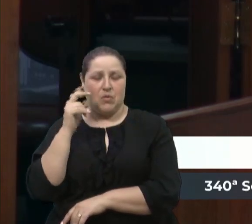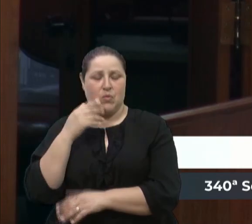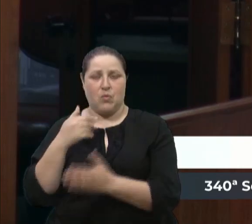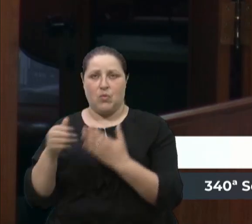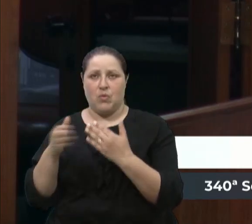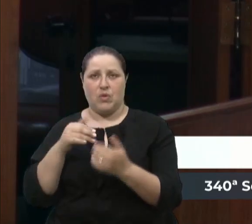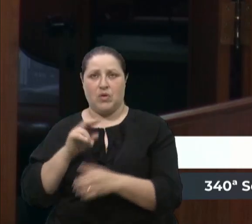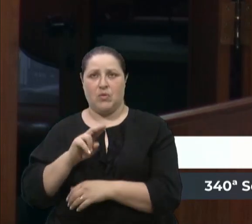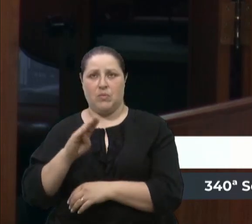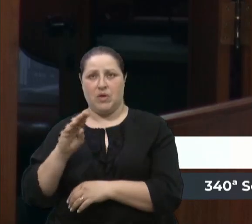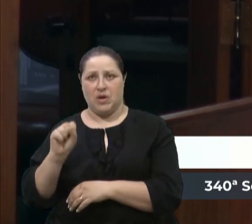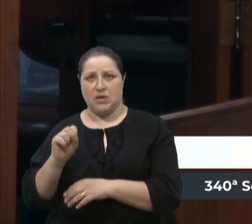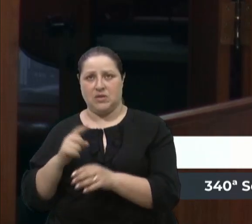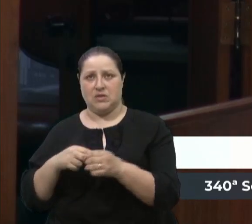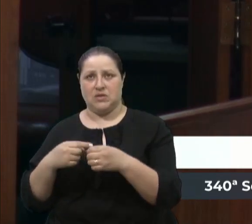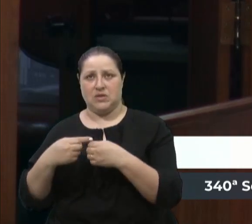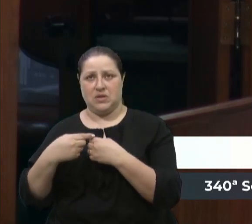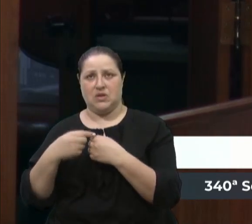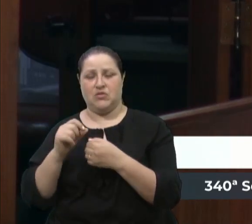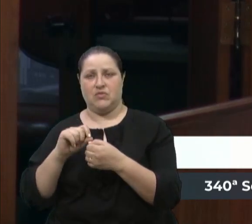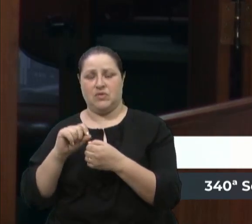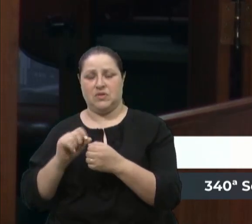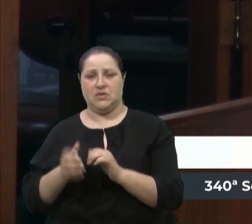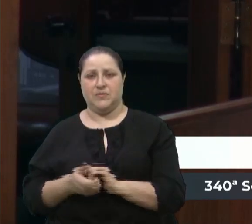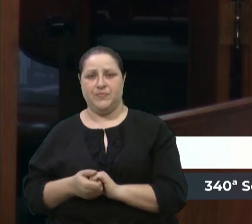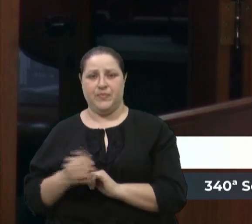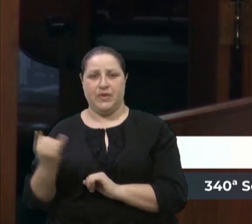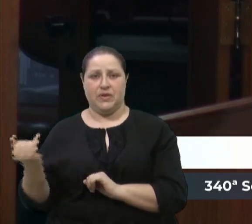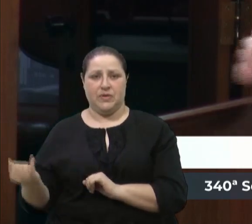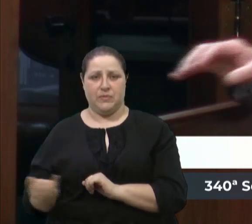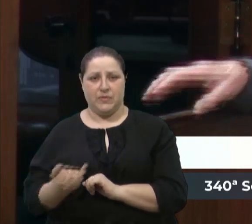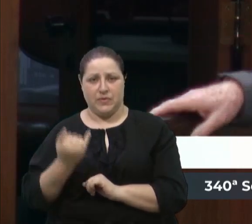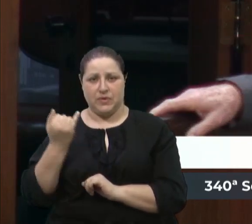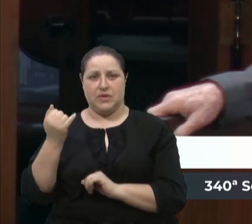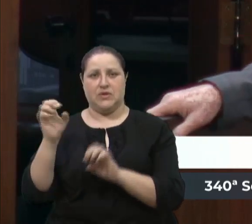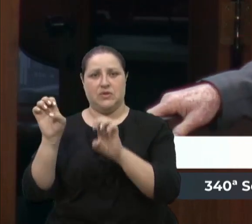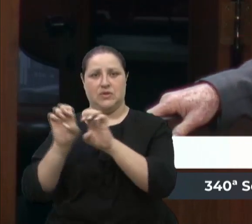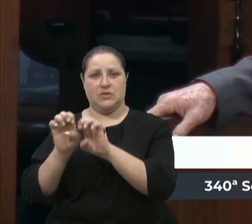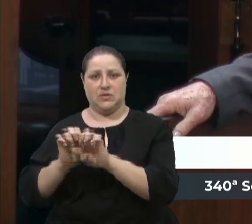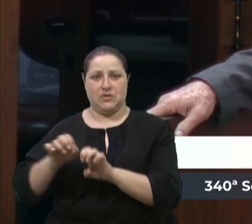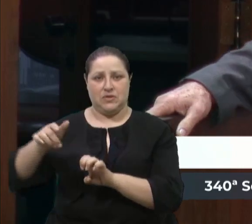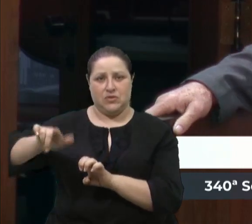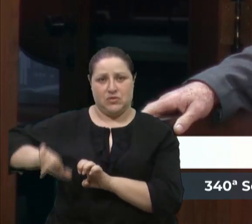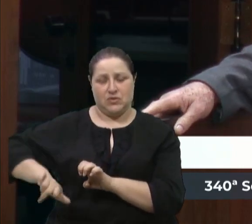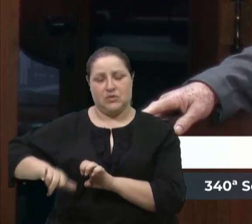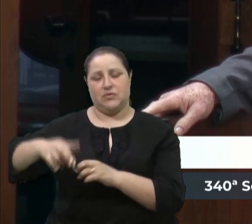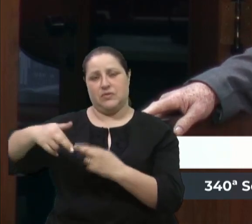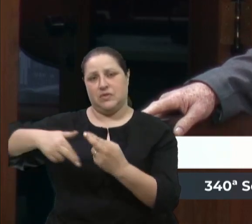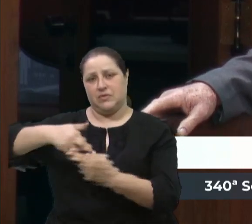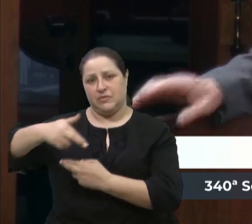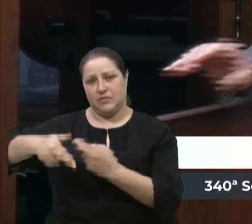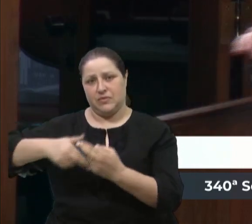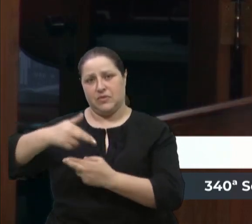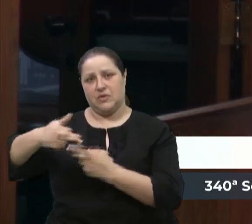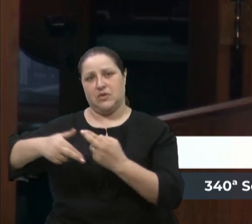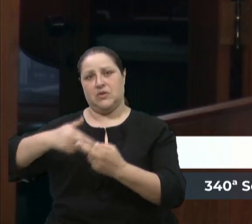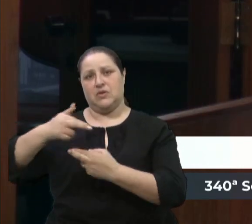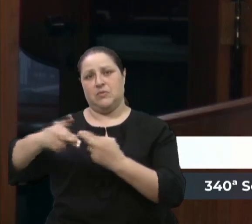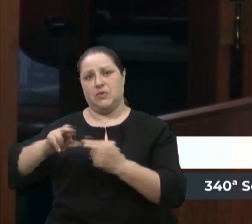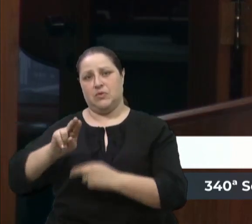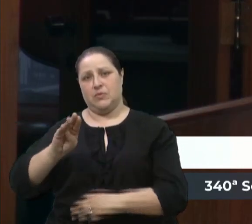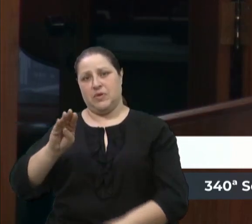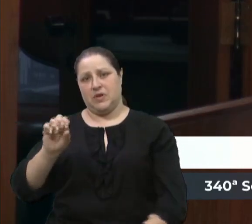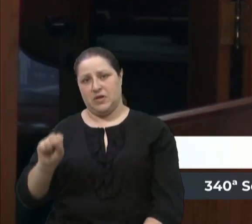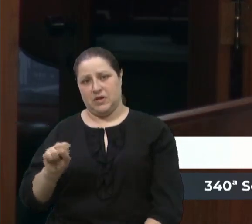UBS do município. Então, importante essa reestruturação, essa reforma da UBS